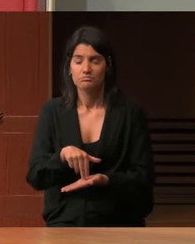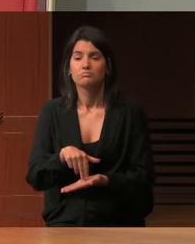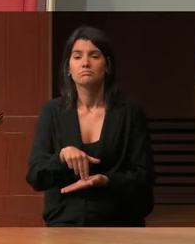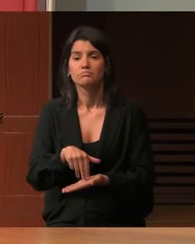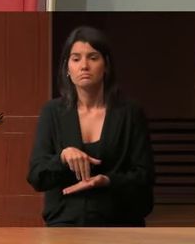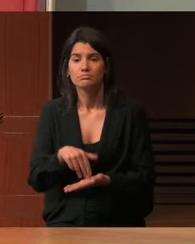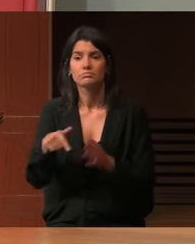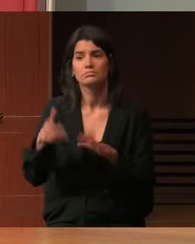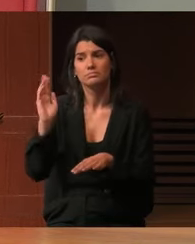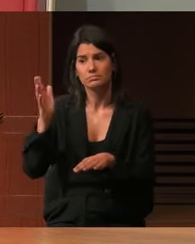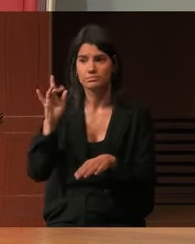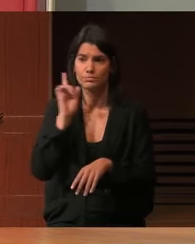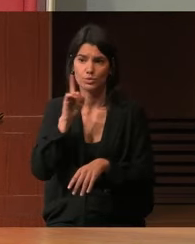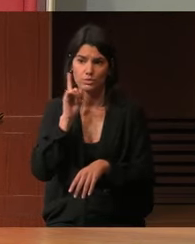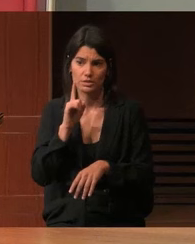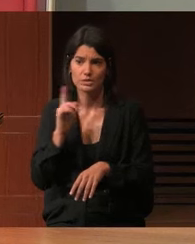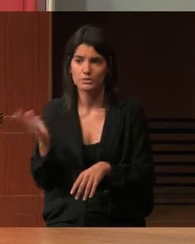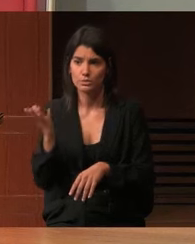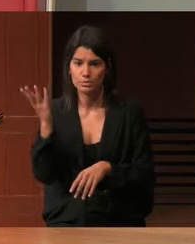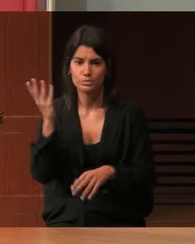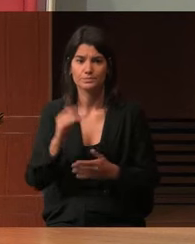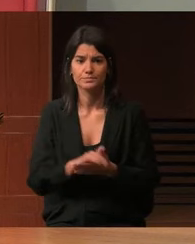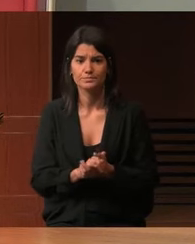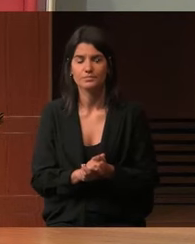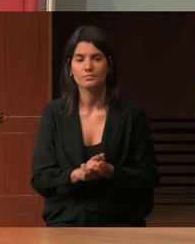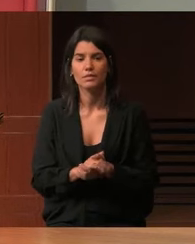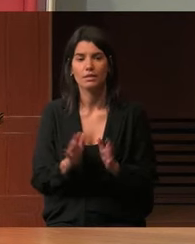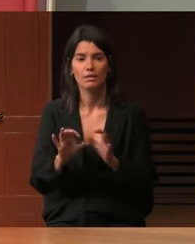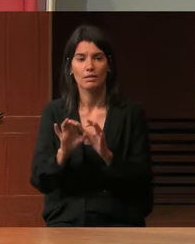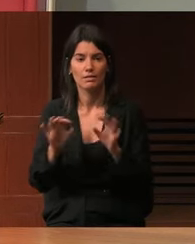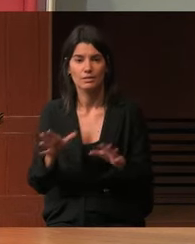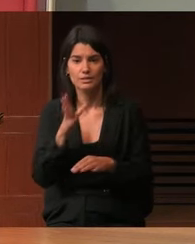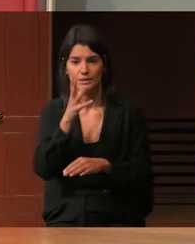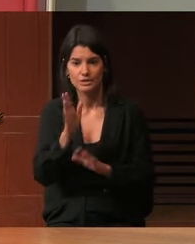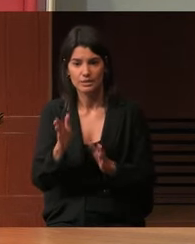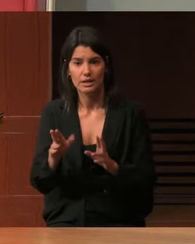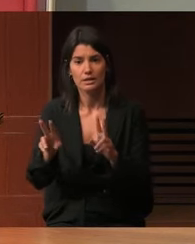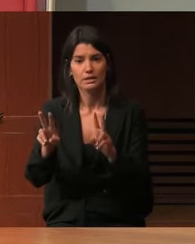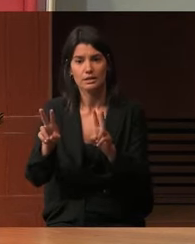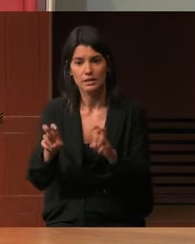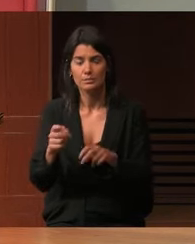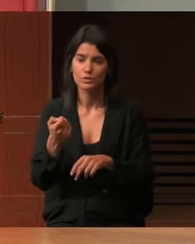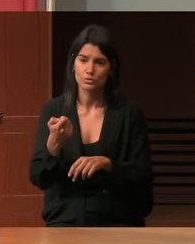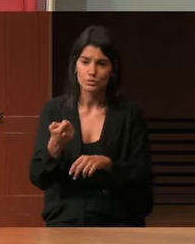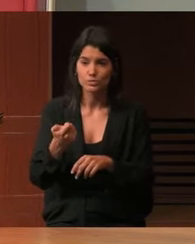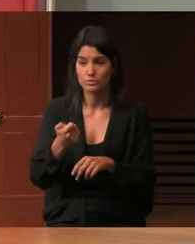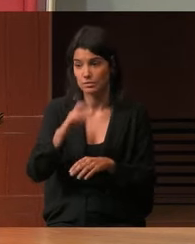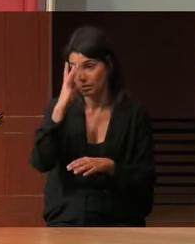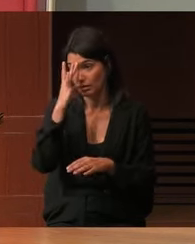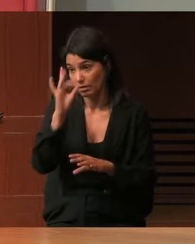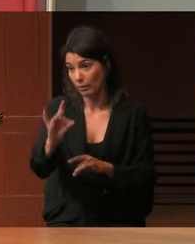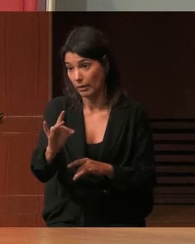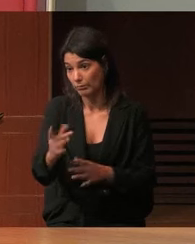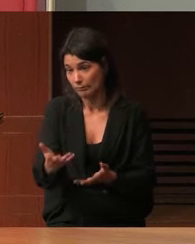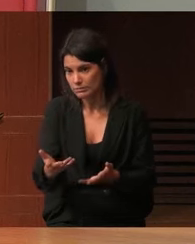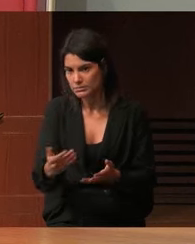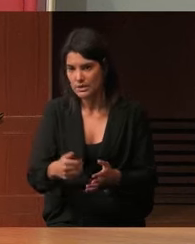neste evento tão importante. Como já foi dito, o tema é um bocadinho traumatizante.